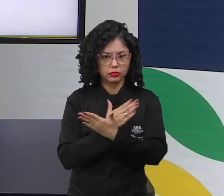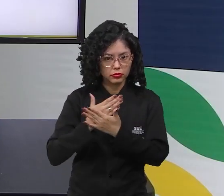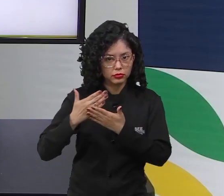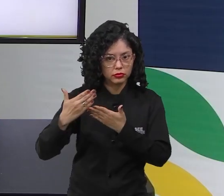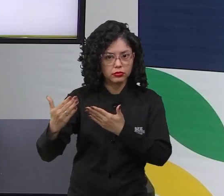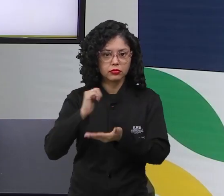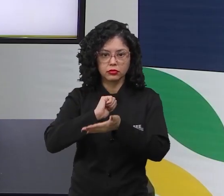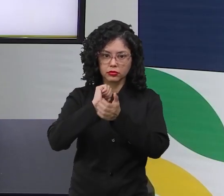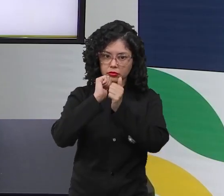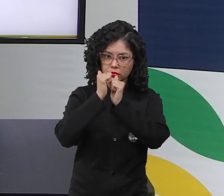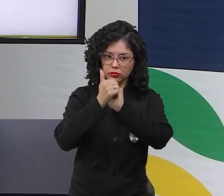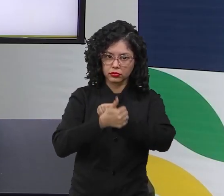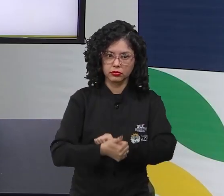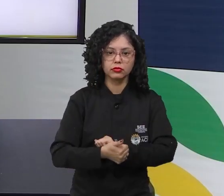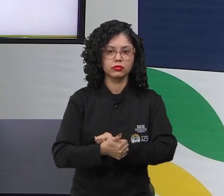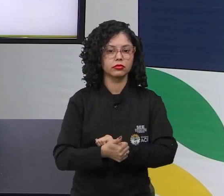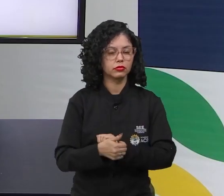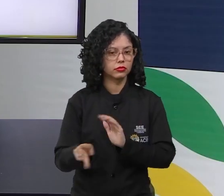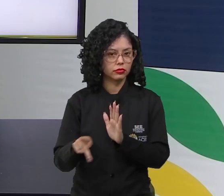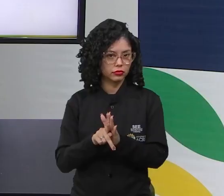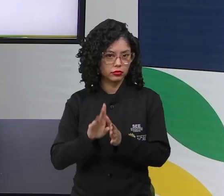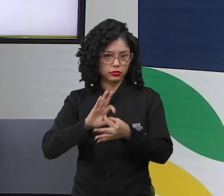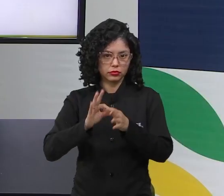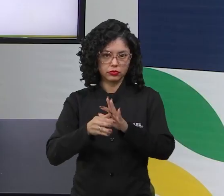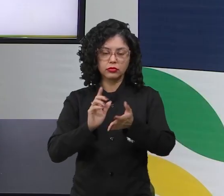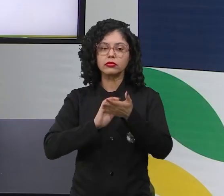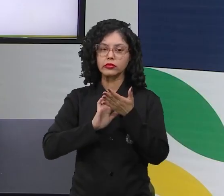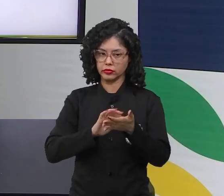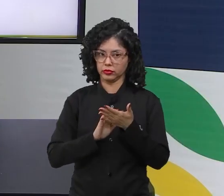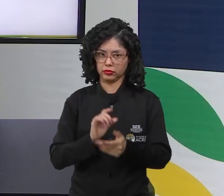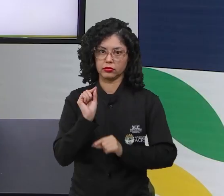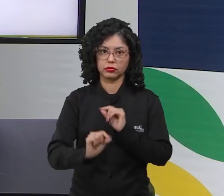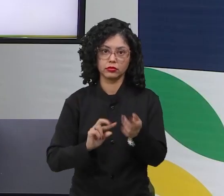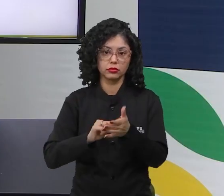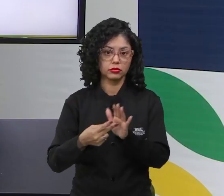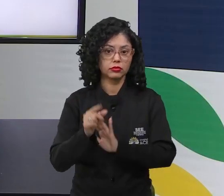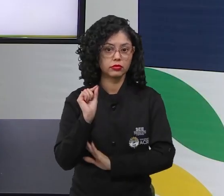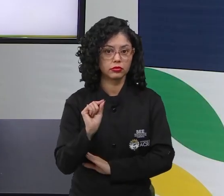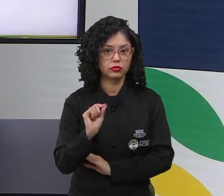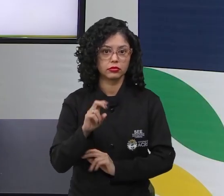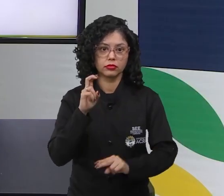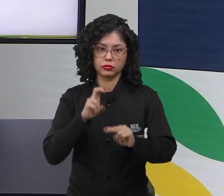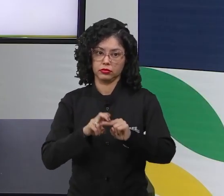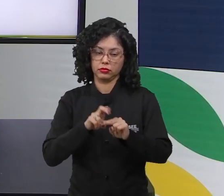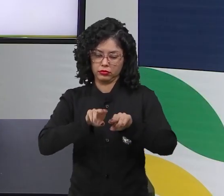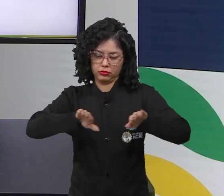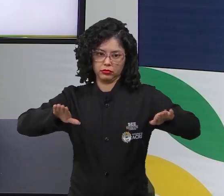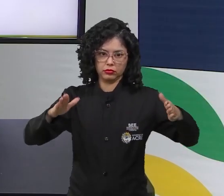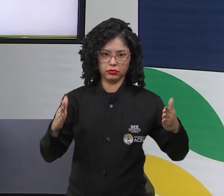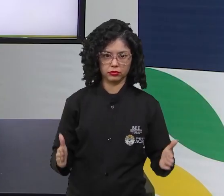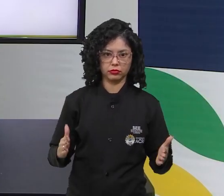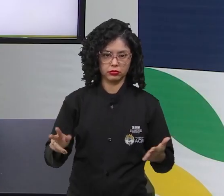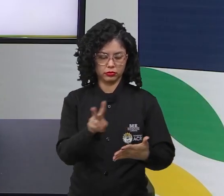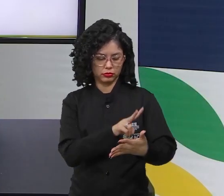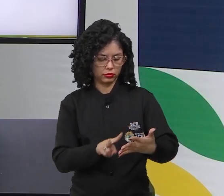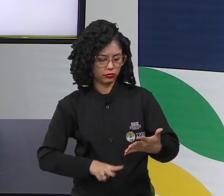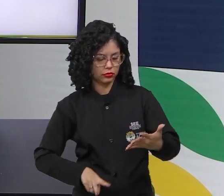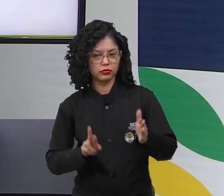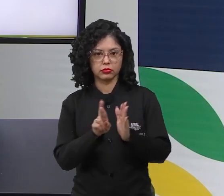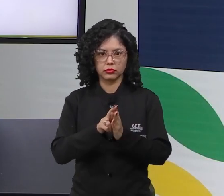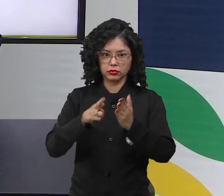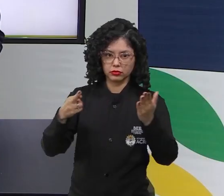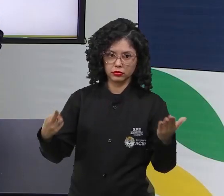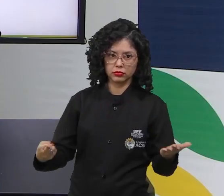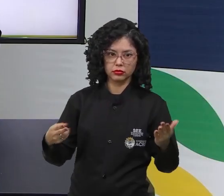se adaptar, se adequar ao contexto digital. Quer dizer, hoje ninguém senta mais à mesa para ler uma revista, pega